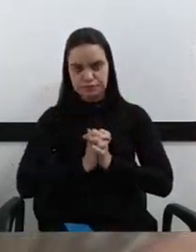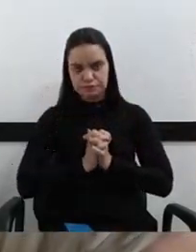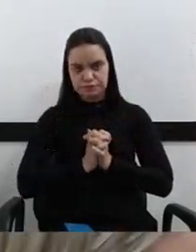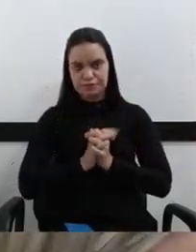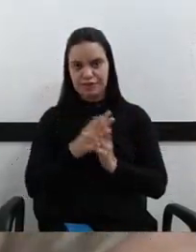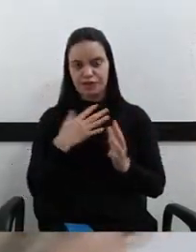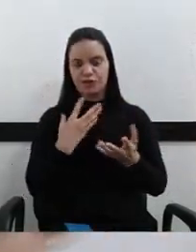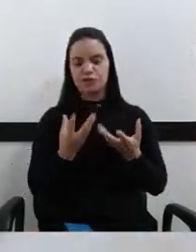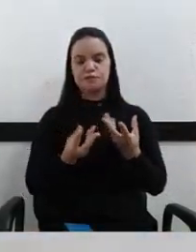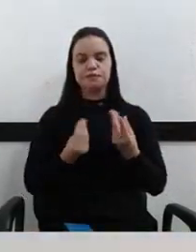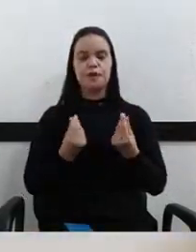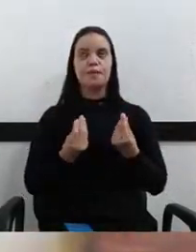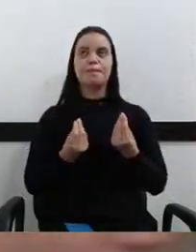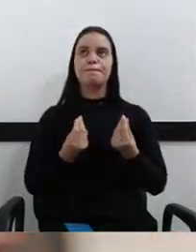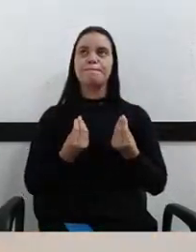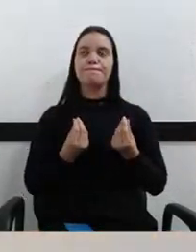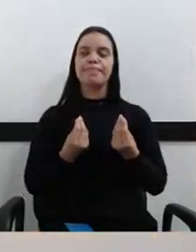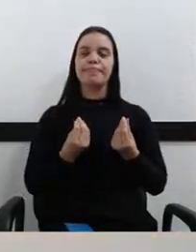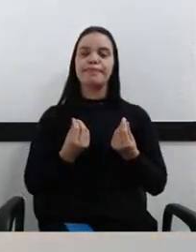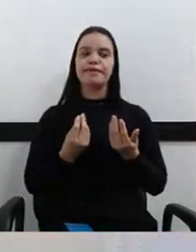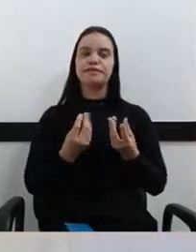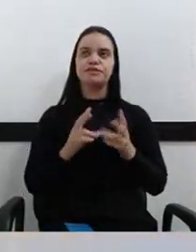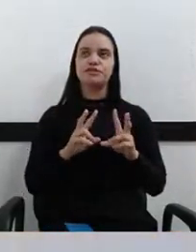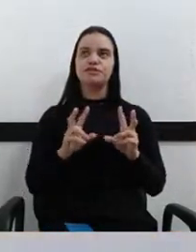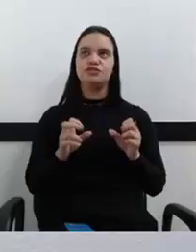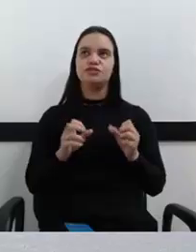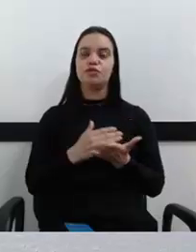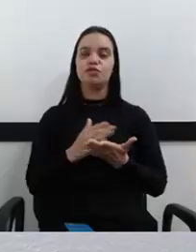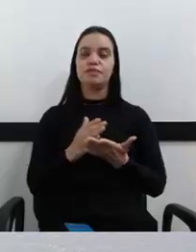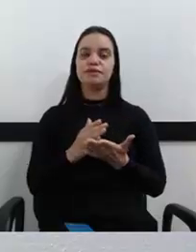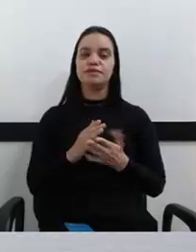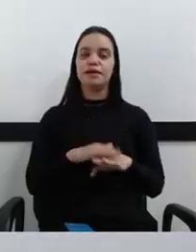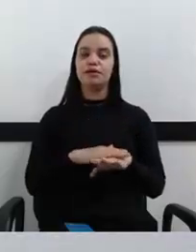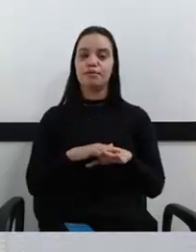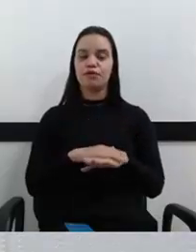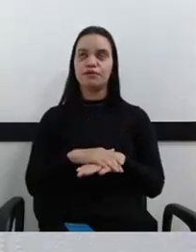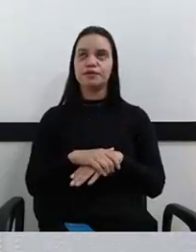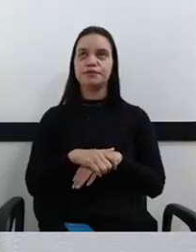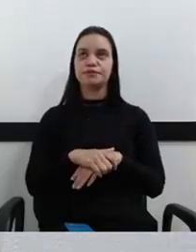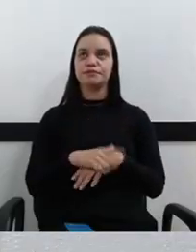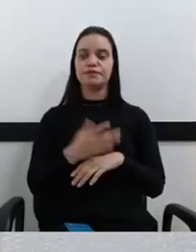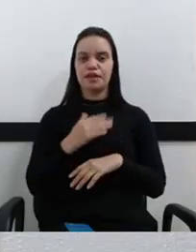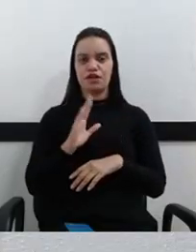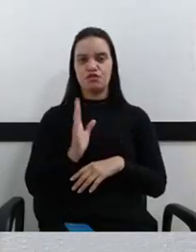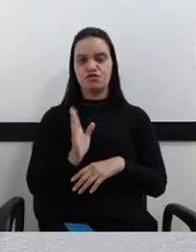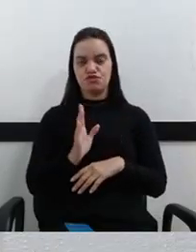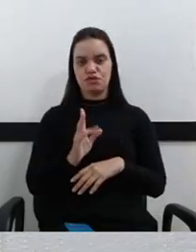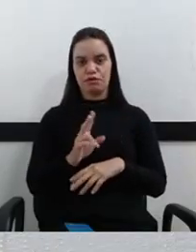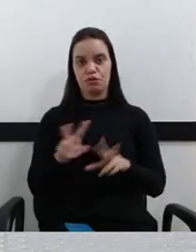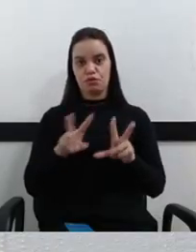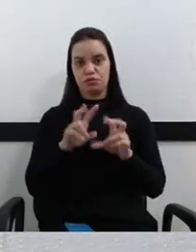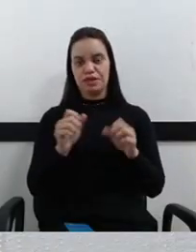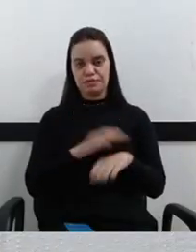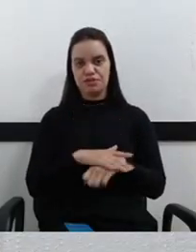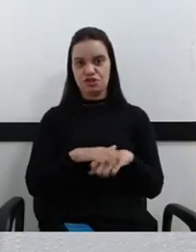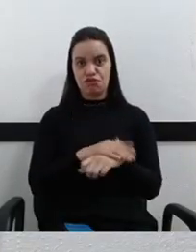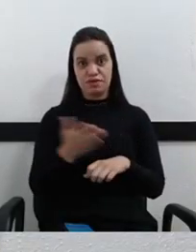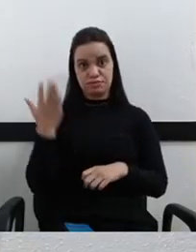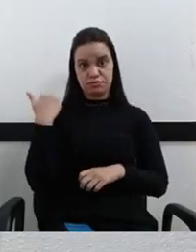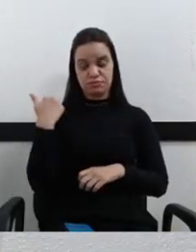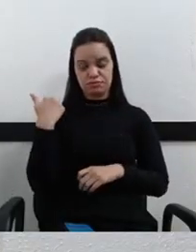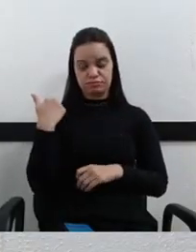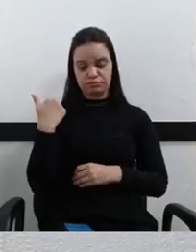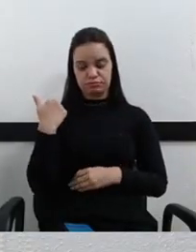bem sensível aos seus argumentos, também até por confidenciar uma conversa que nós tivemos. Esse assunto, antes desse tema, já veio me perturbando